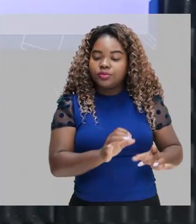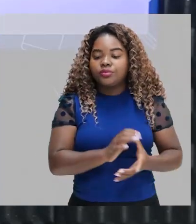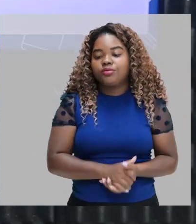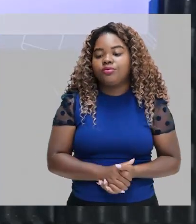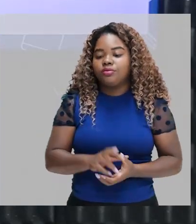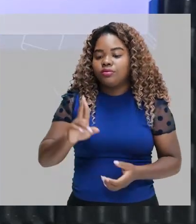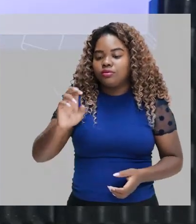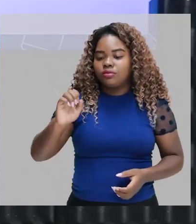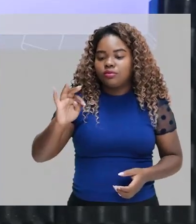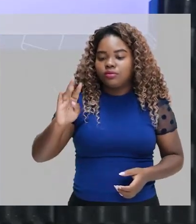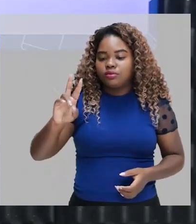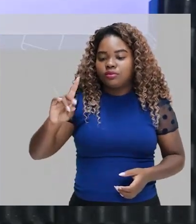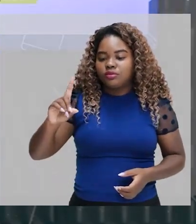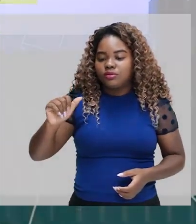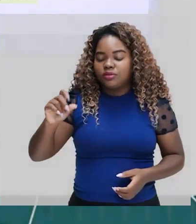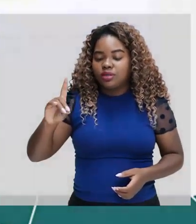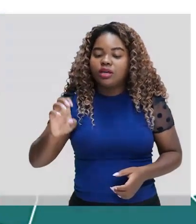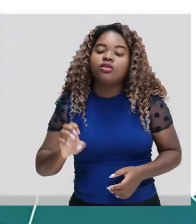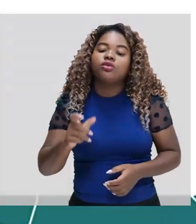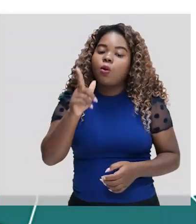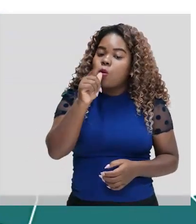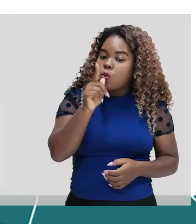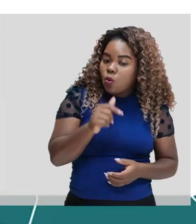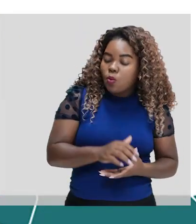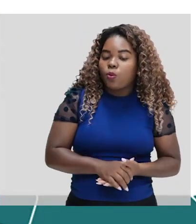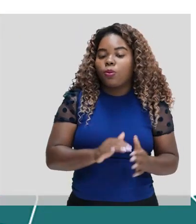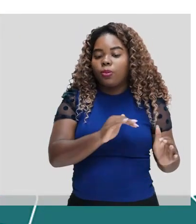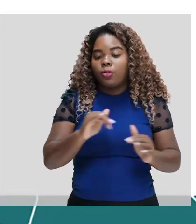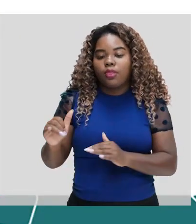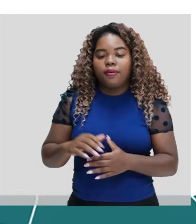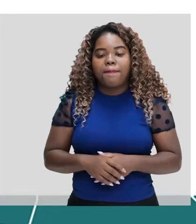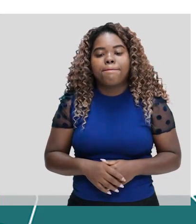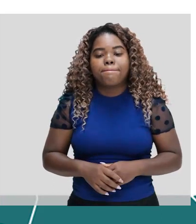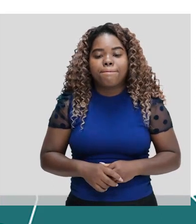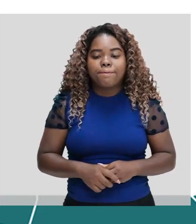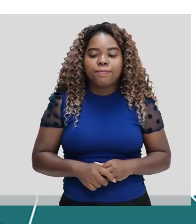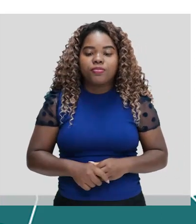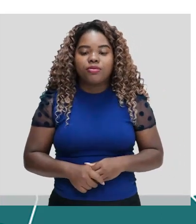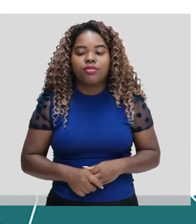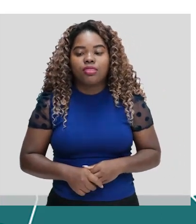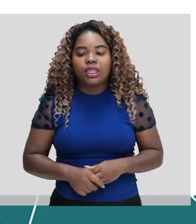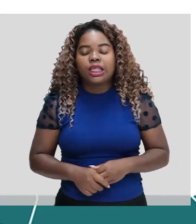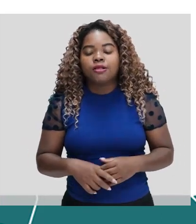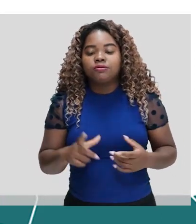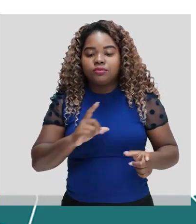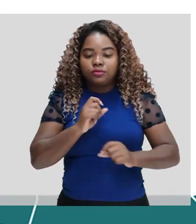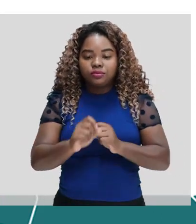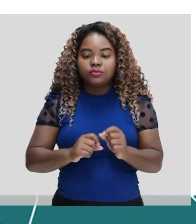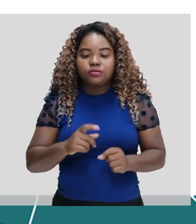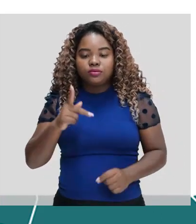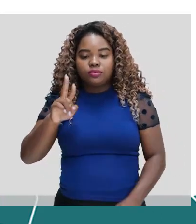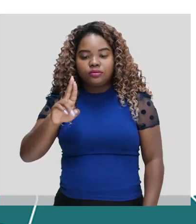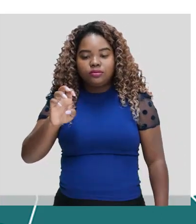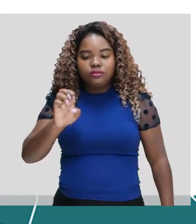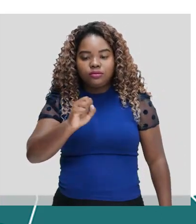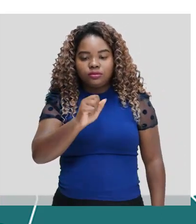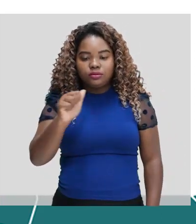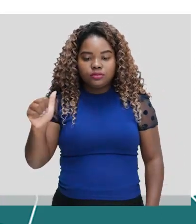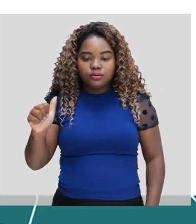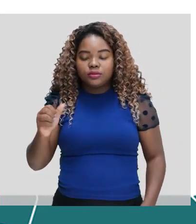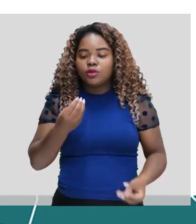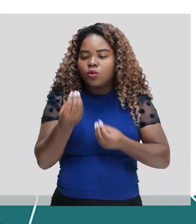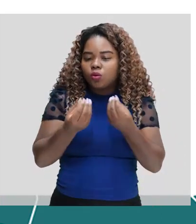reatividade com a água, certo? A influência da pressão, ó, à medida